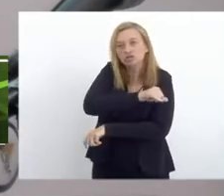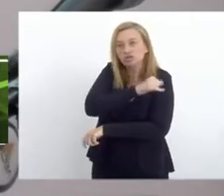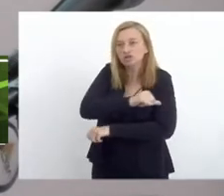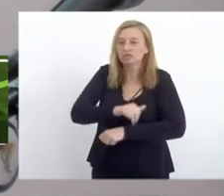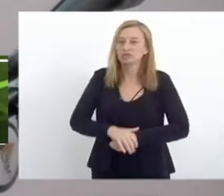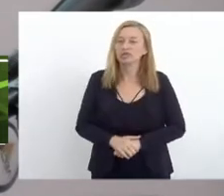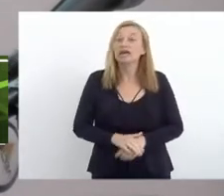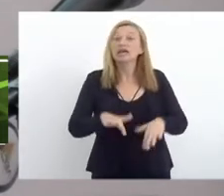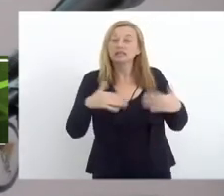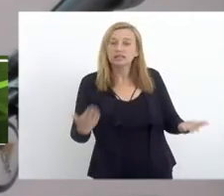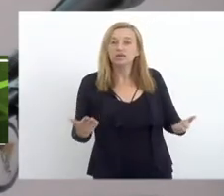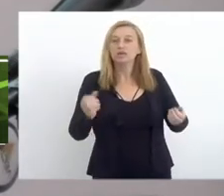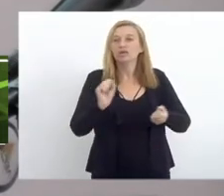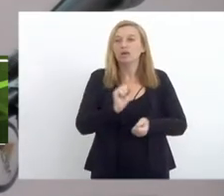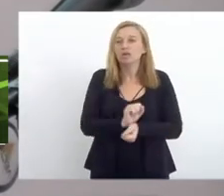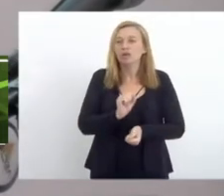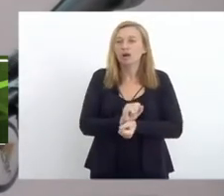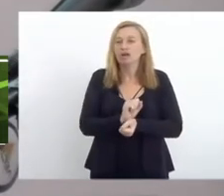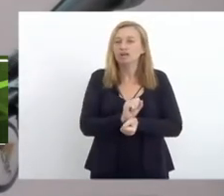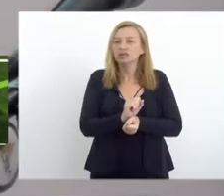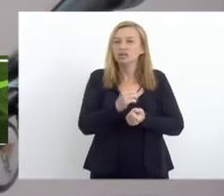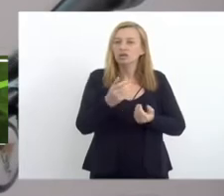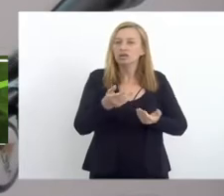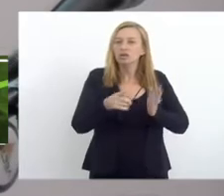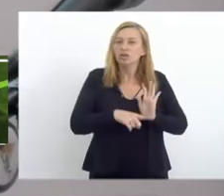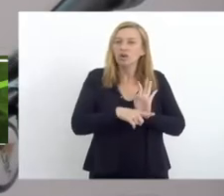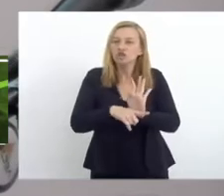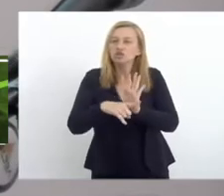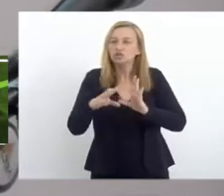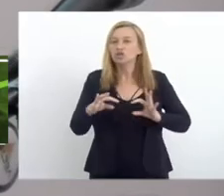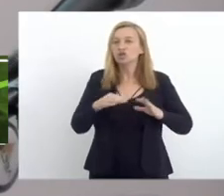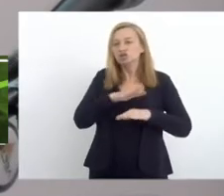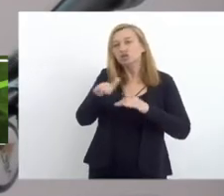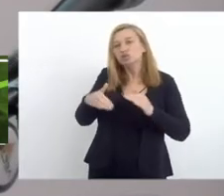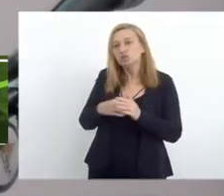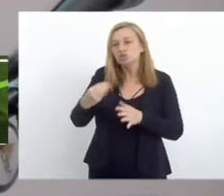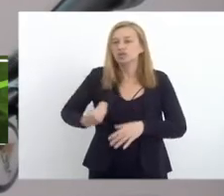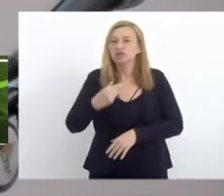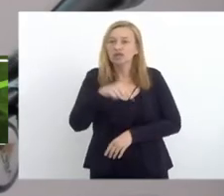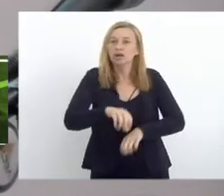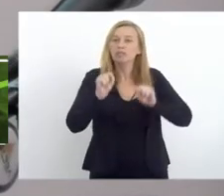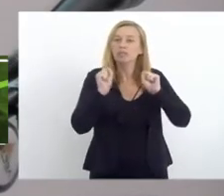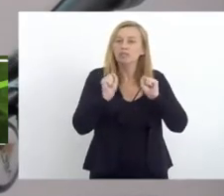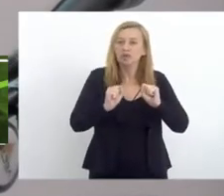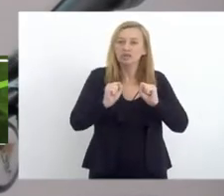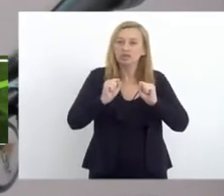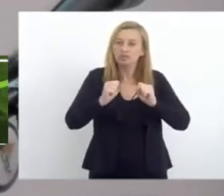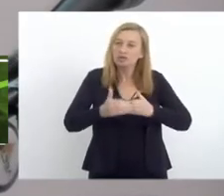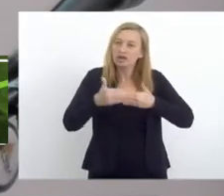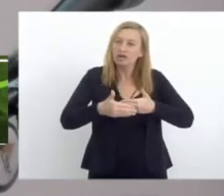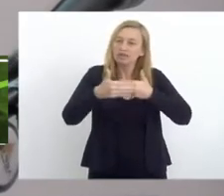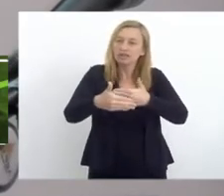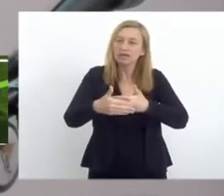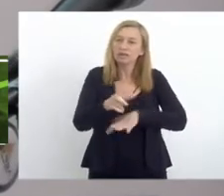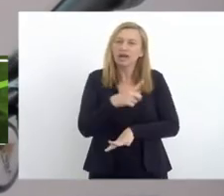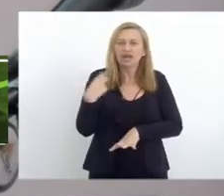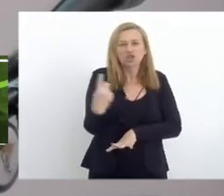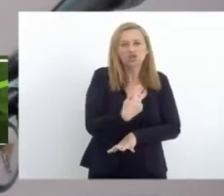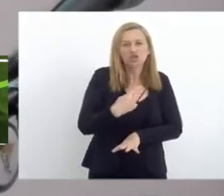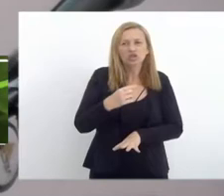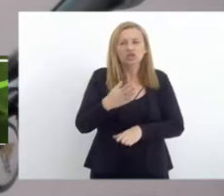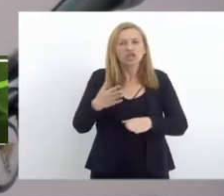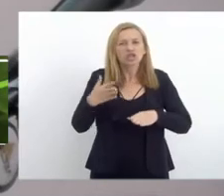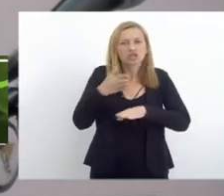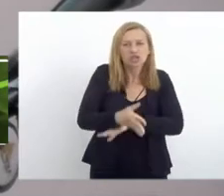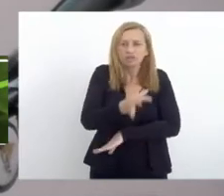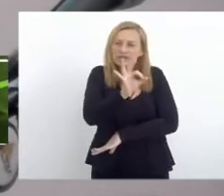Janeiro. Então, eu espero que, com a contribuição de todos aqui presentes, nós possamos avançar para que nós